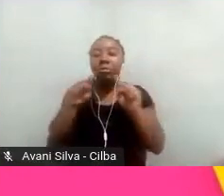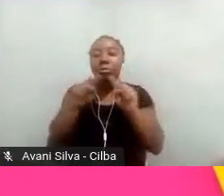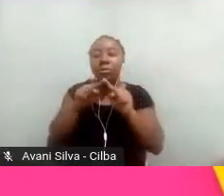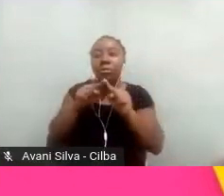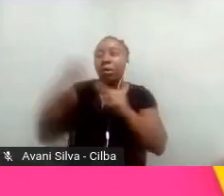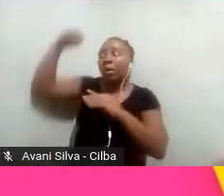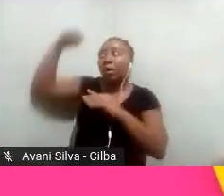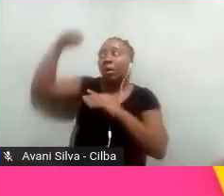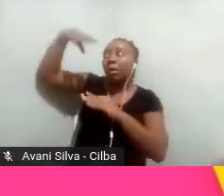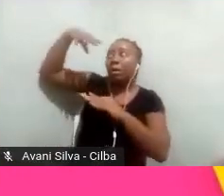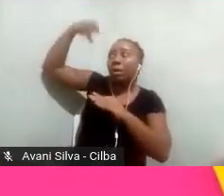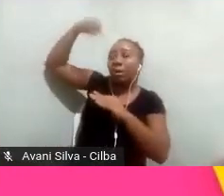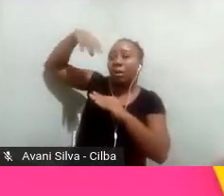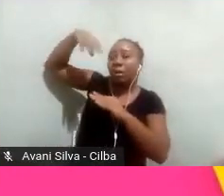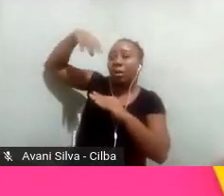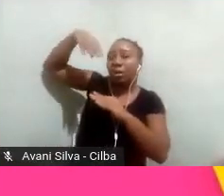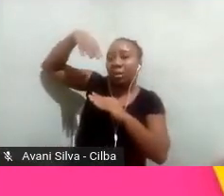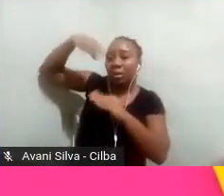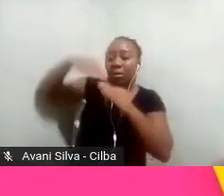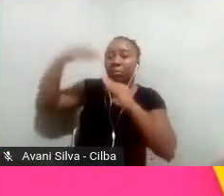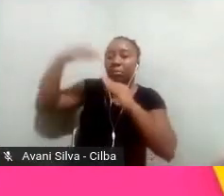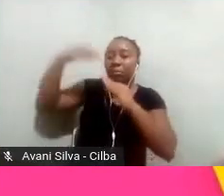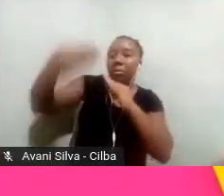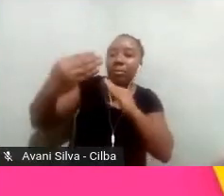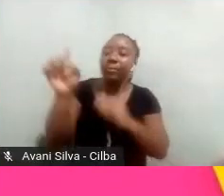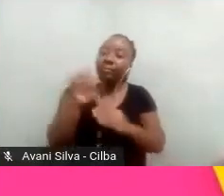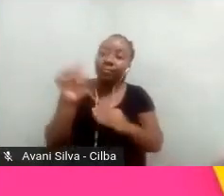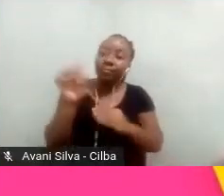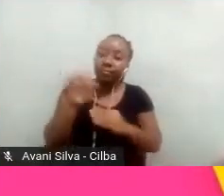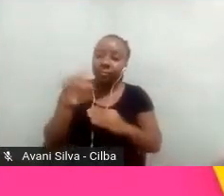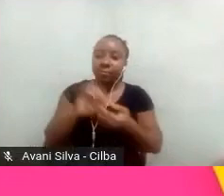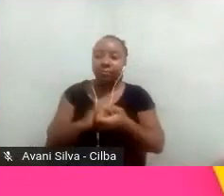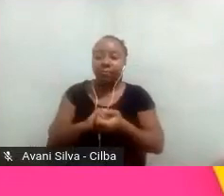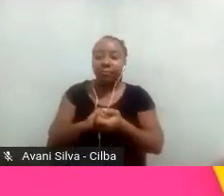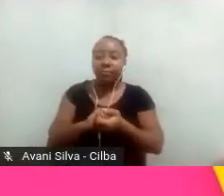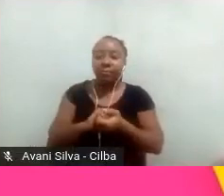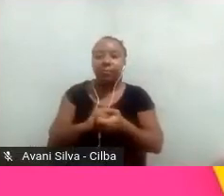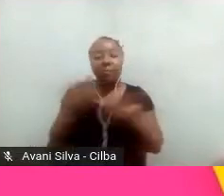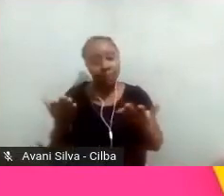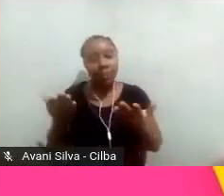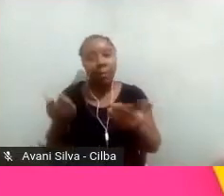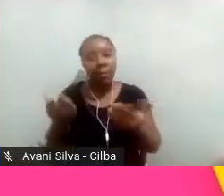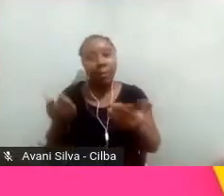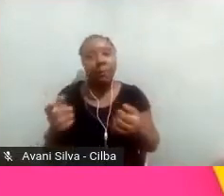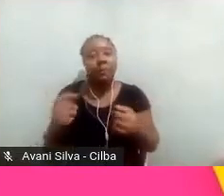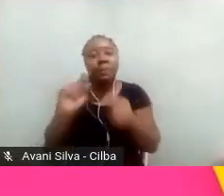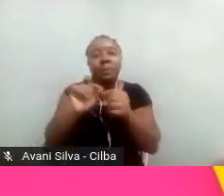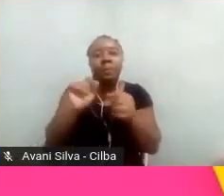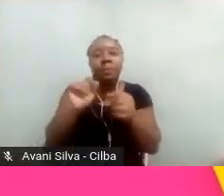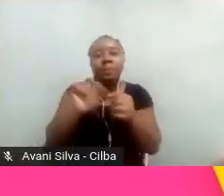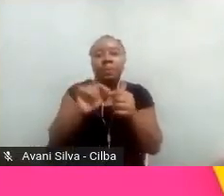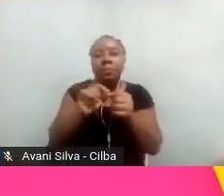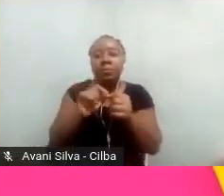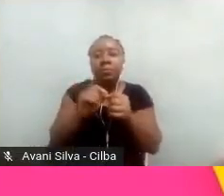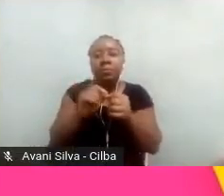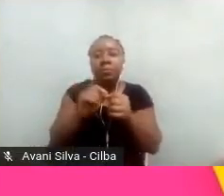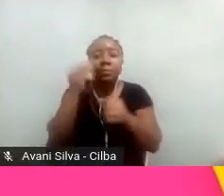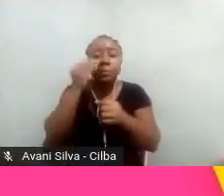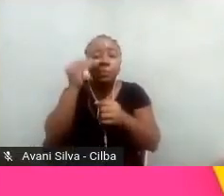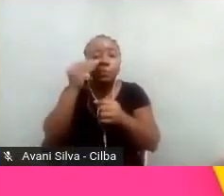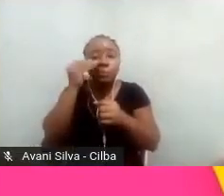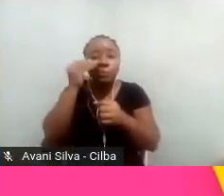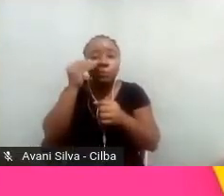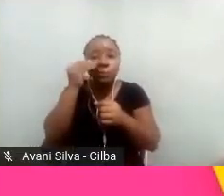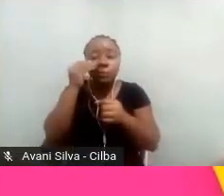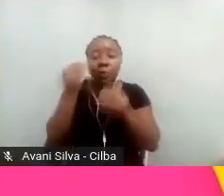não passe para o outro lado. E aí, em cima disso, a gente vai fazer a simulação de uma automação residencial.